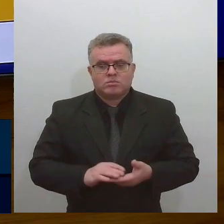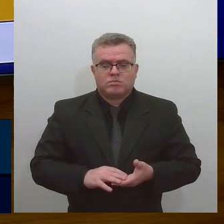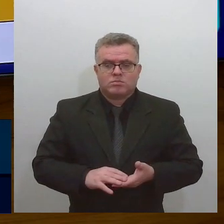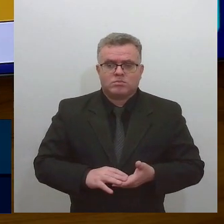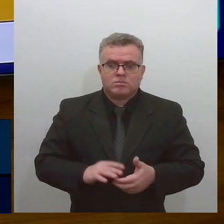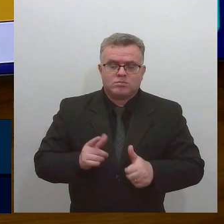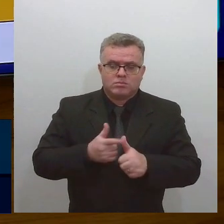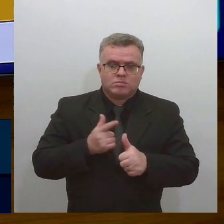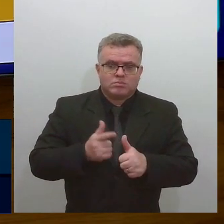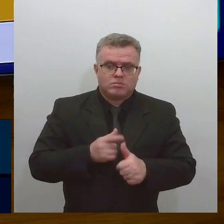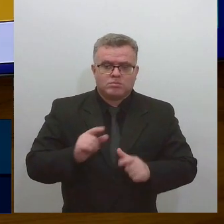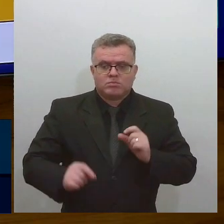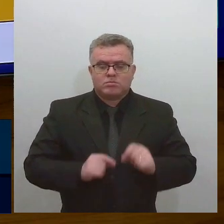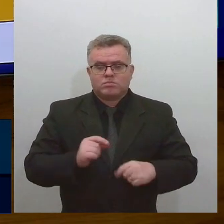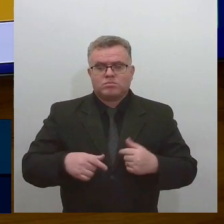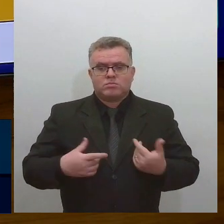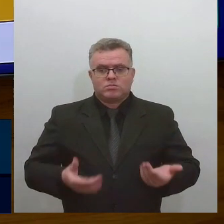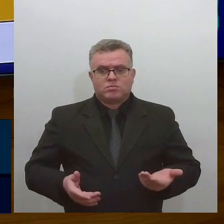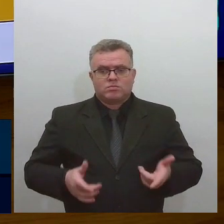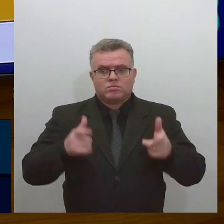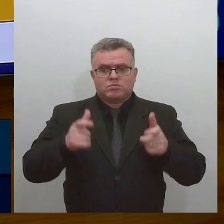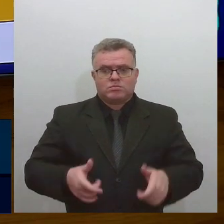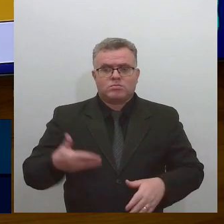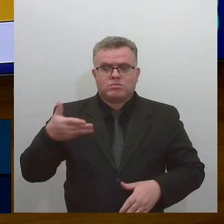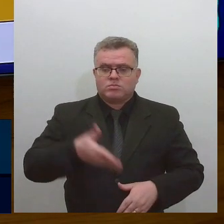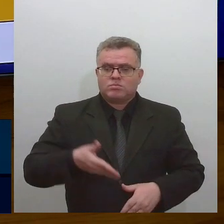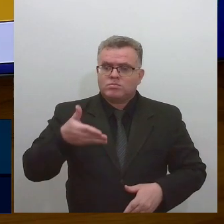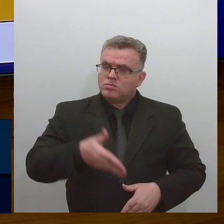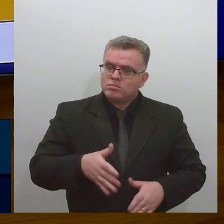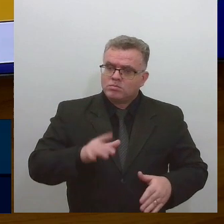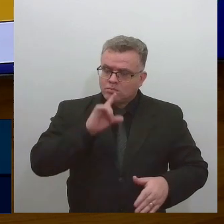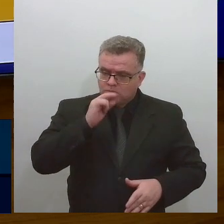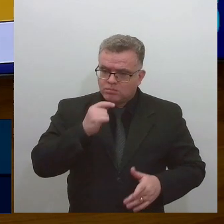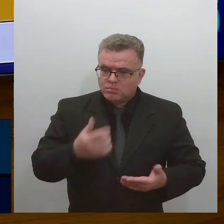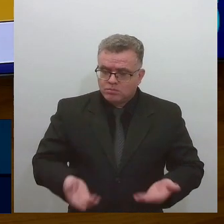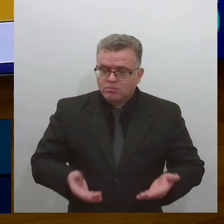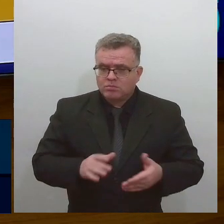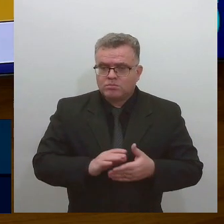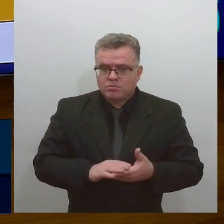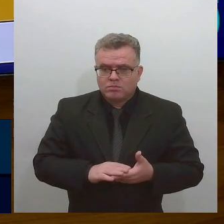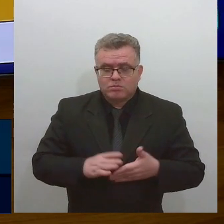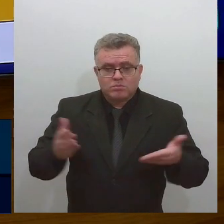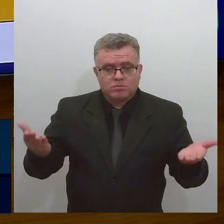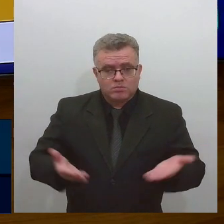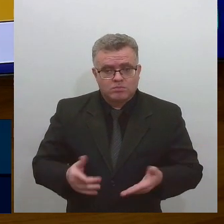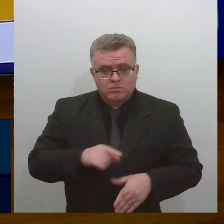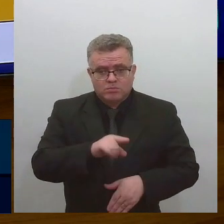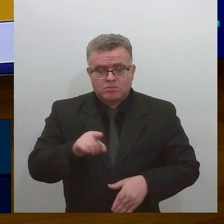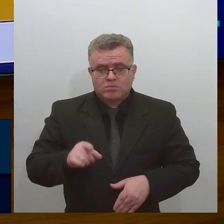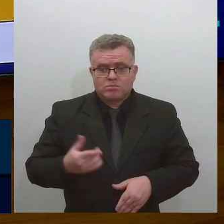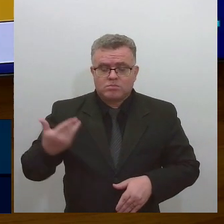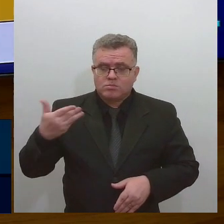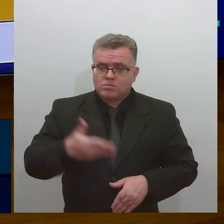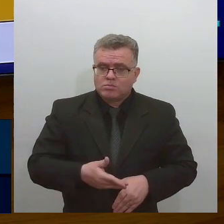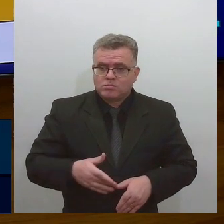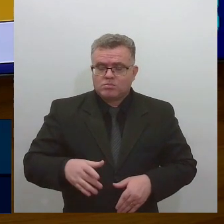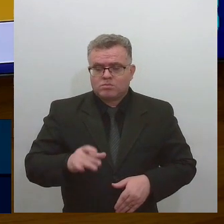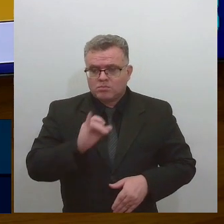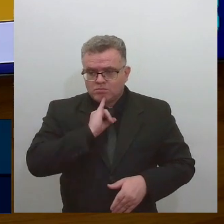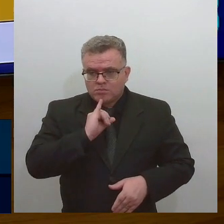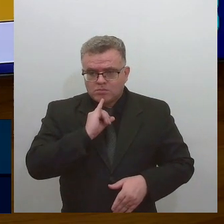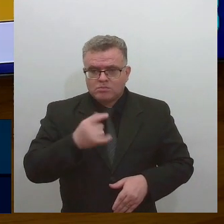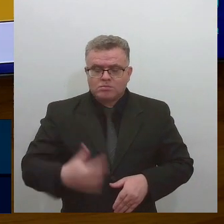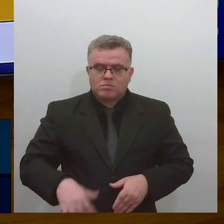a Aracaju que que acontece hoje quando você vem de Itabaiana você vem de Alagoas você vem da Bahia e você